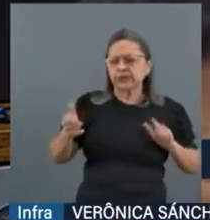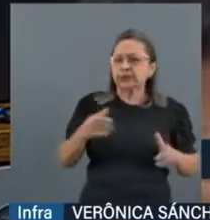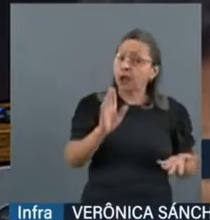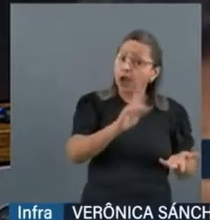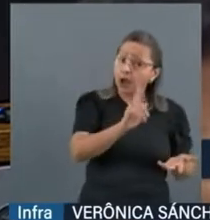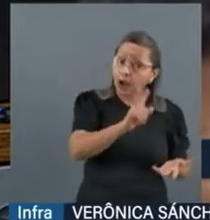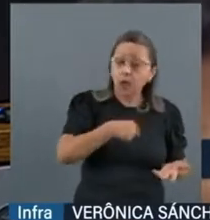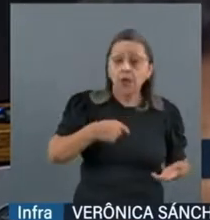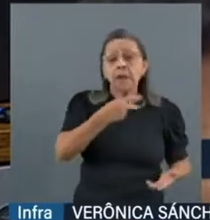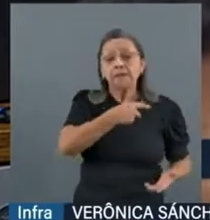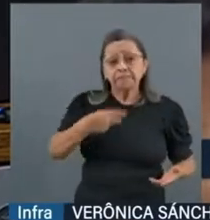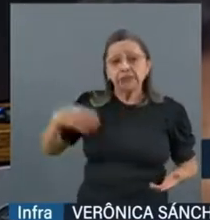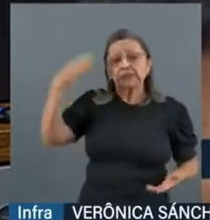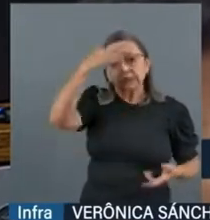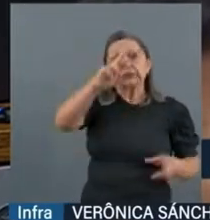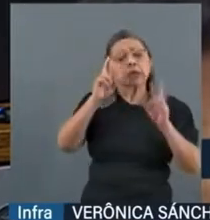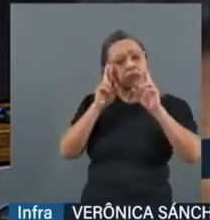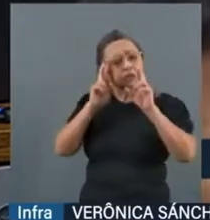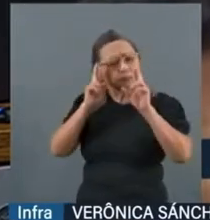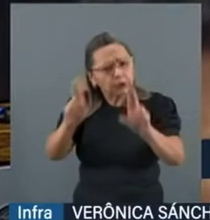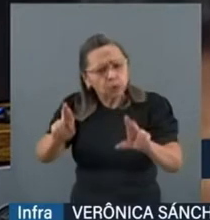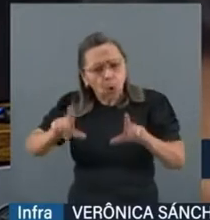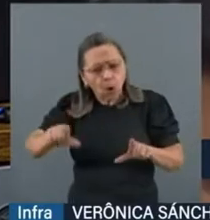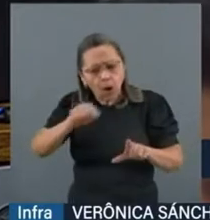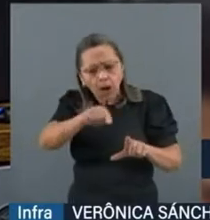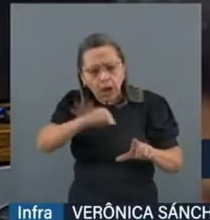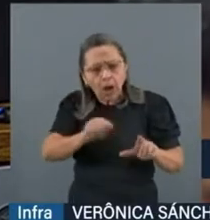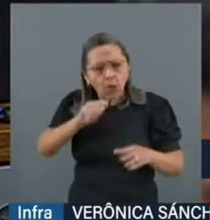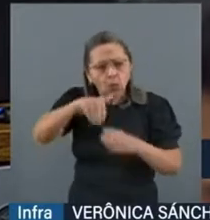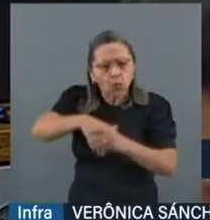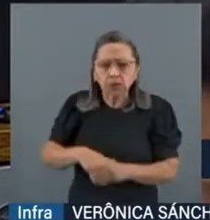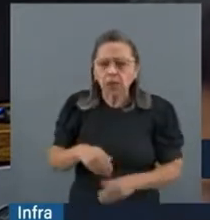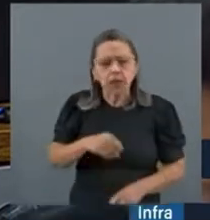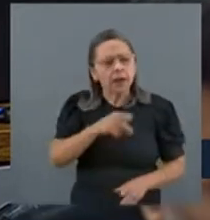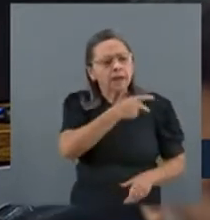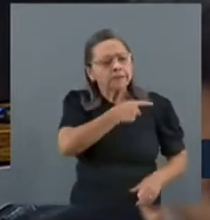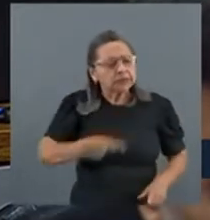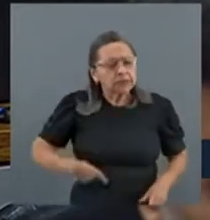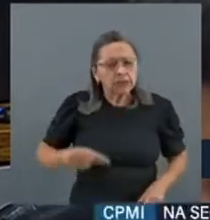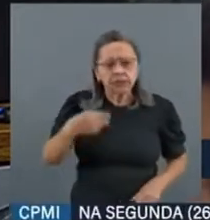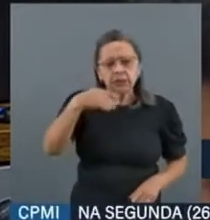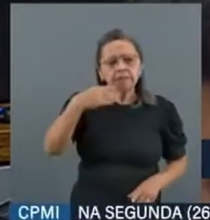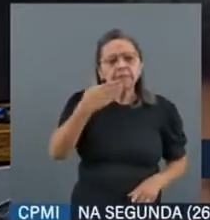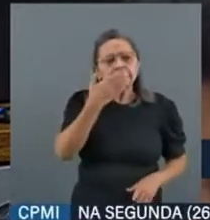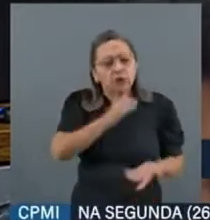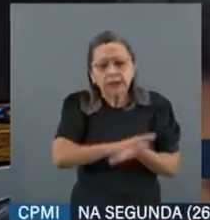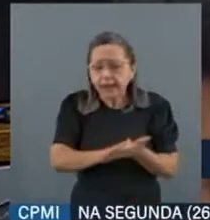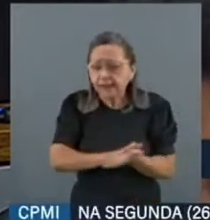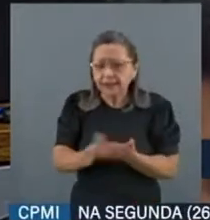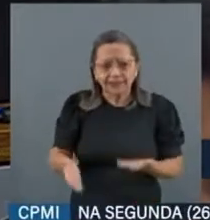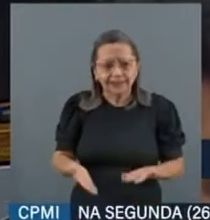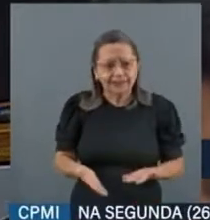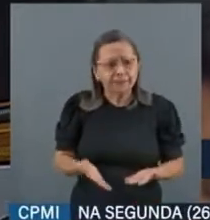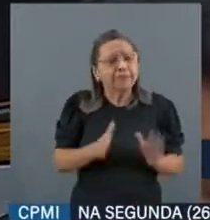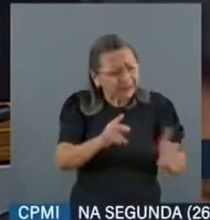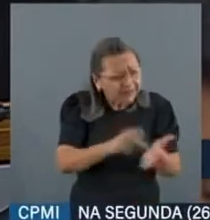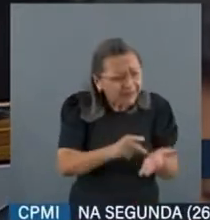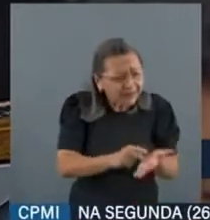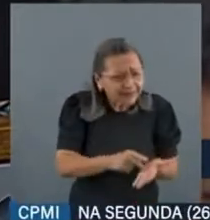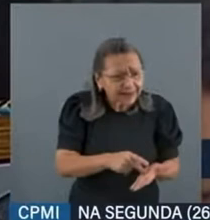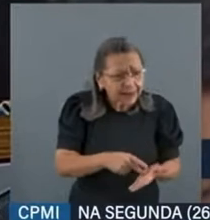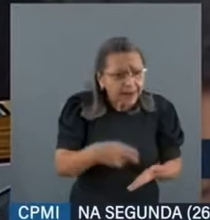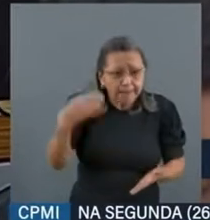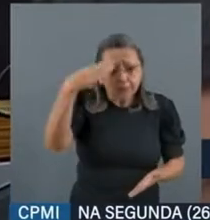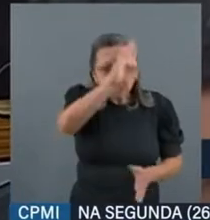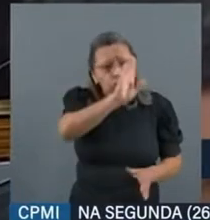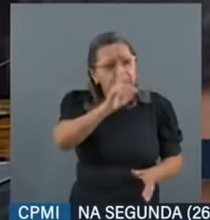respeitou as urnas o presidente não falou nada aliás o presidente Seu Jorge nem no Brasil tava tava nos Estados